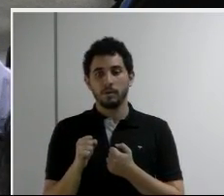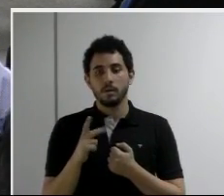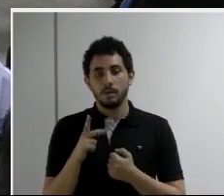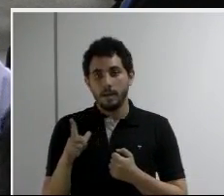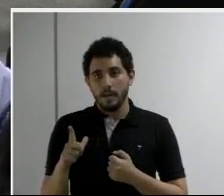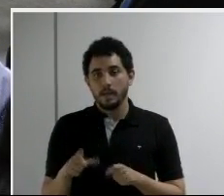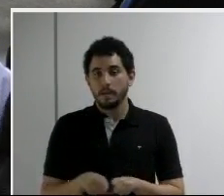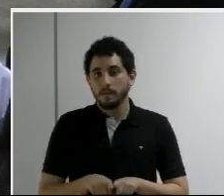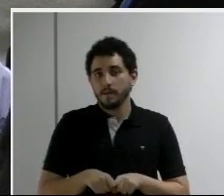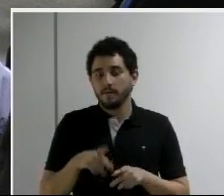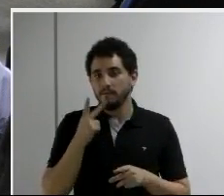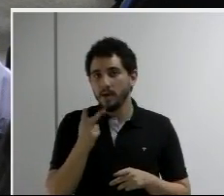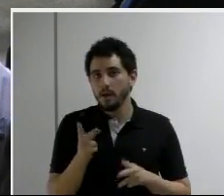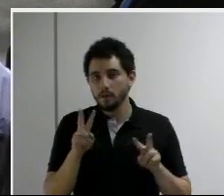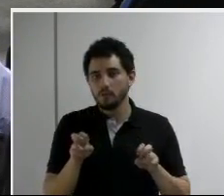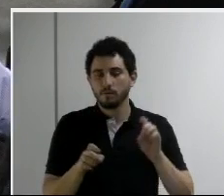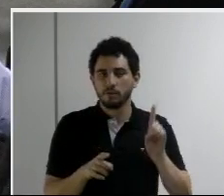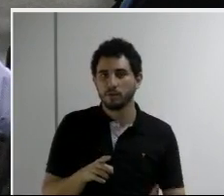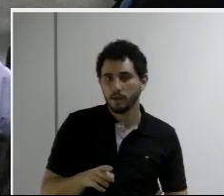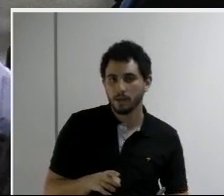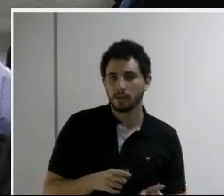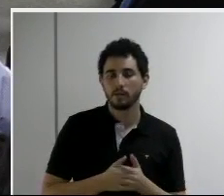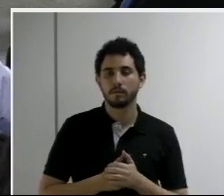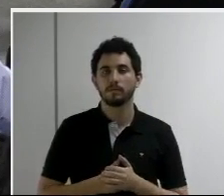PL também trata lá desses direitos de